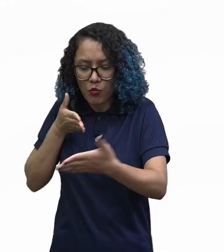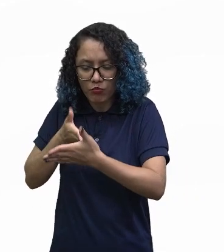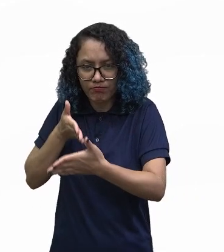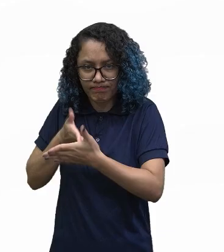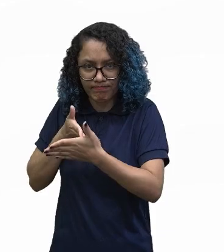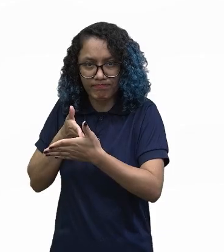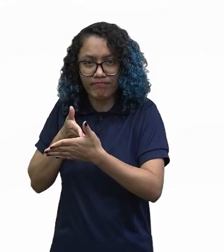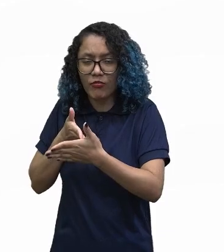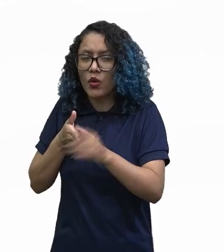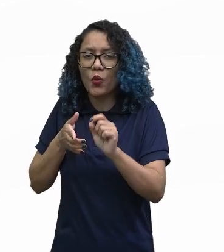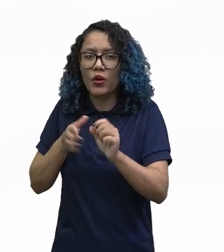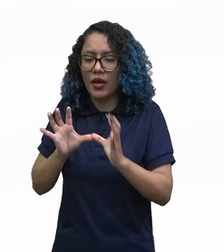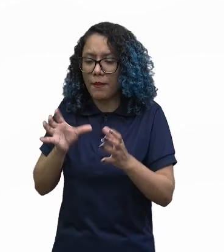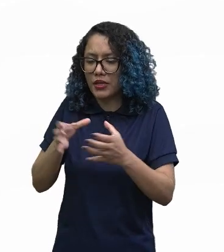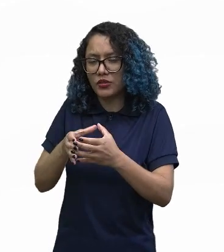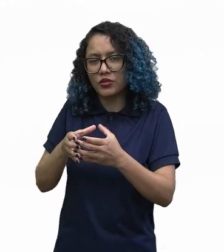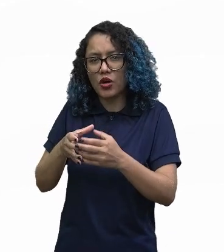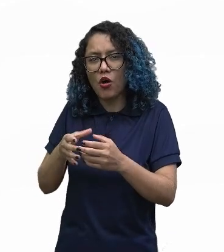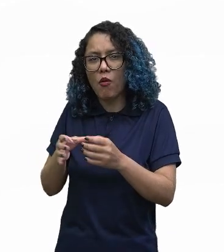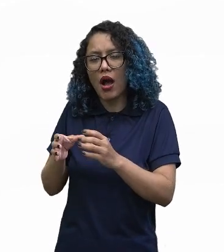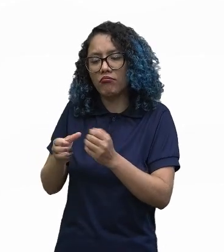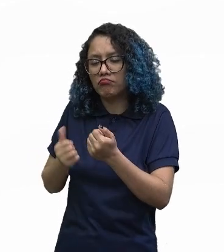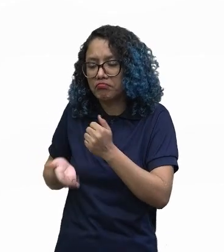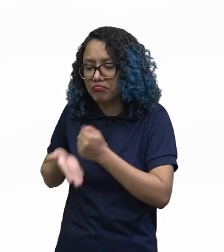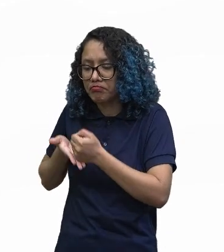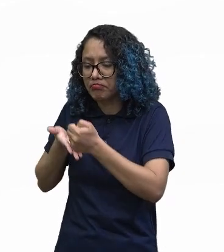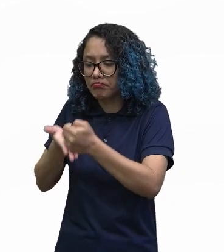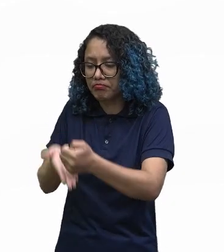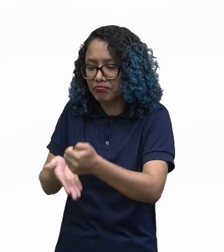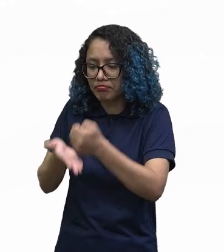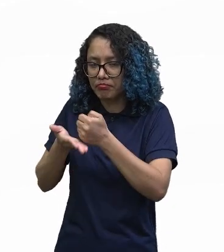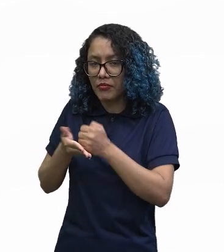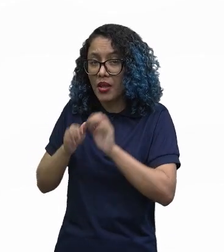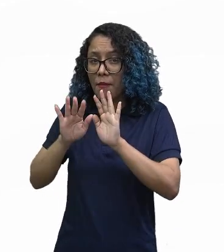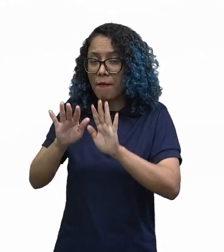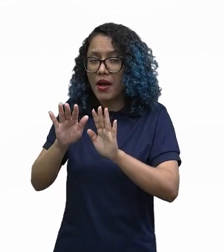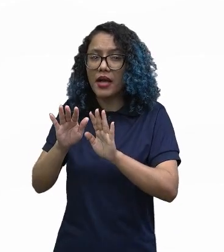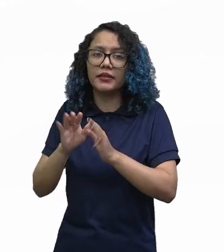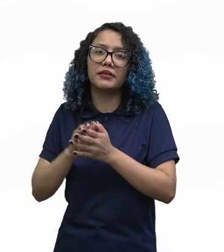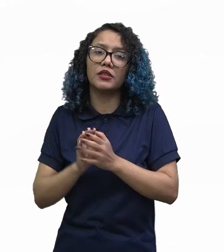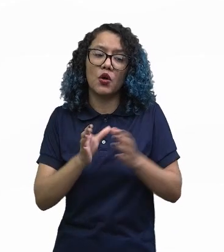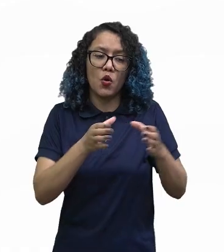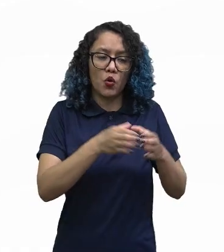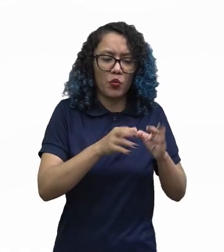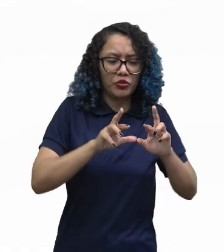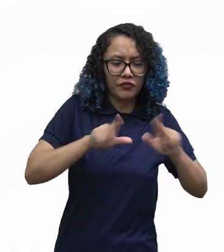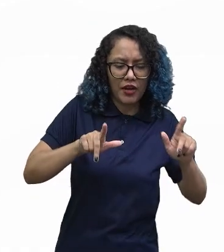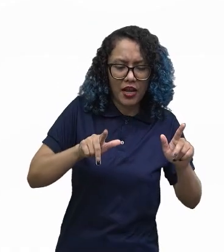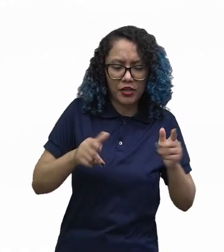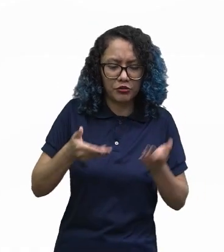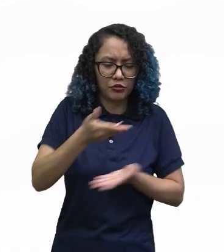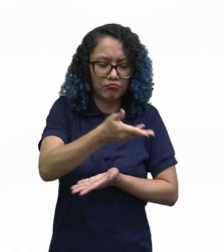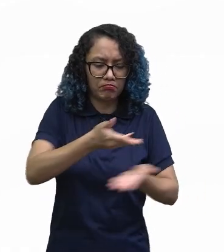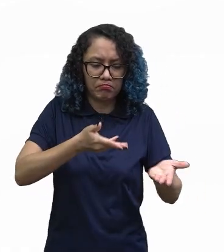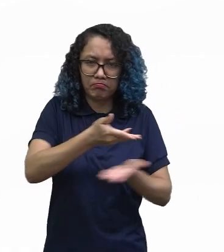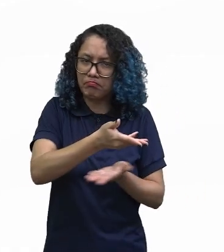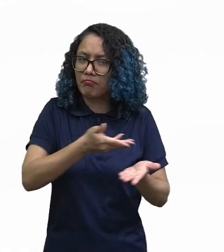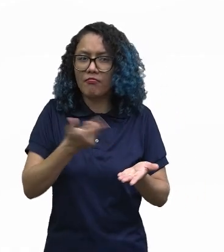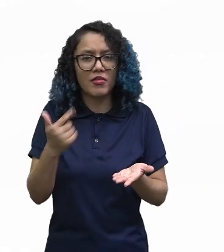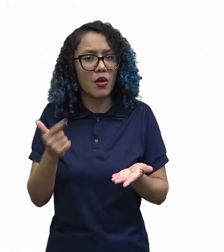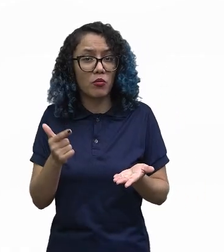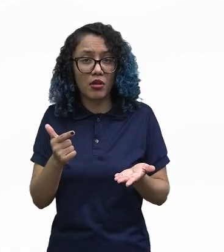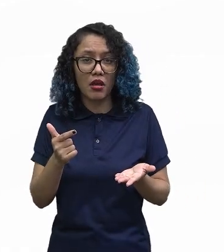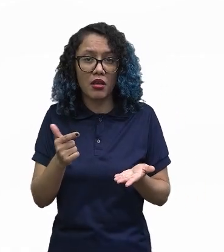fechado, onde pessoas se apoiam e não dialogam com o diferente. E, mais uma